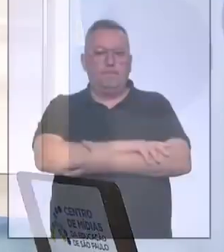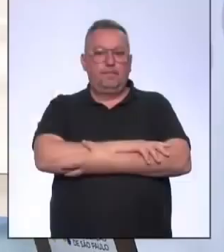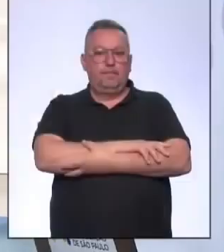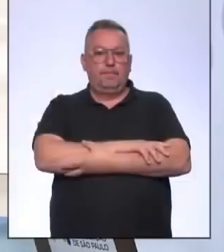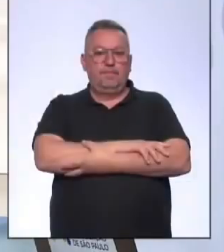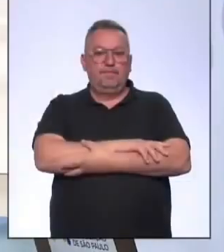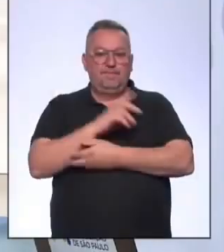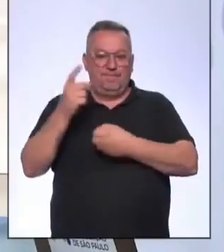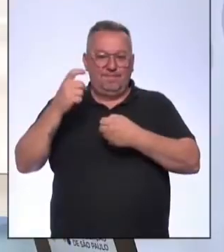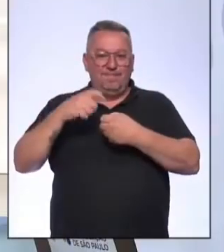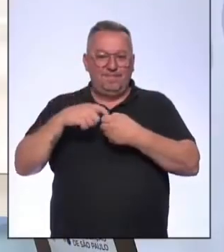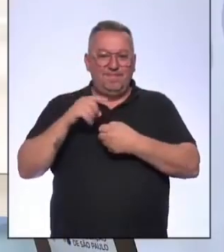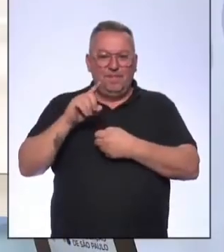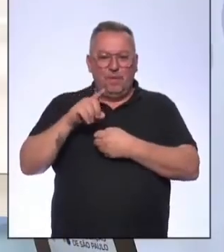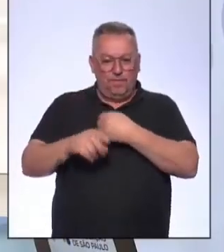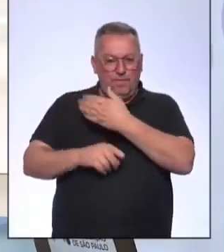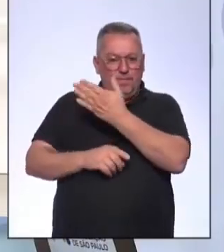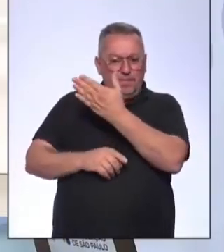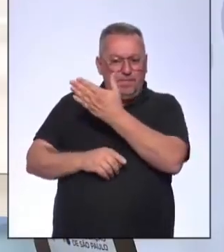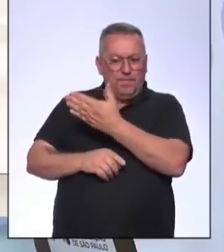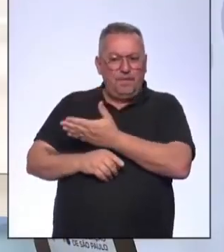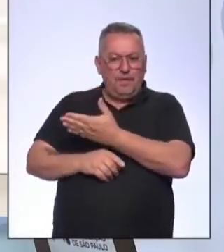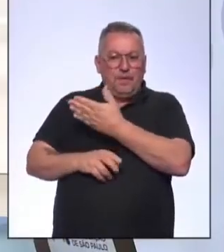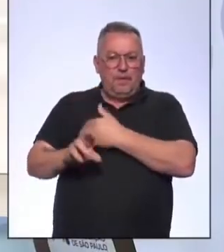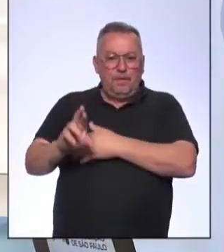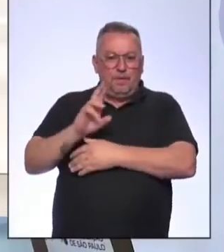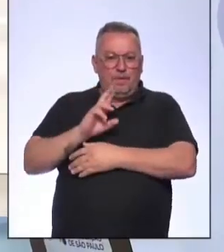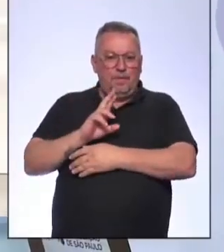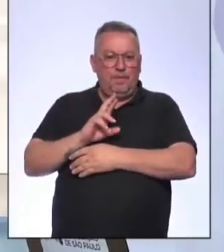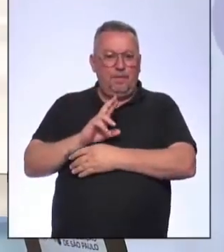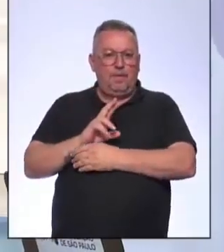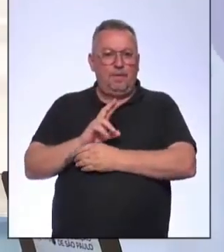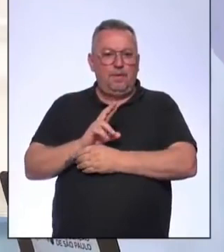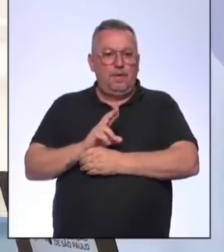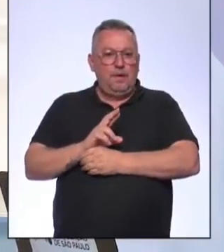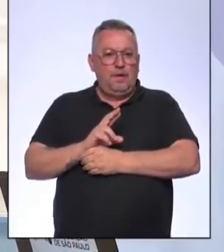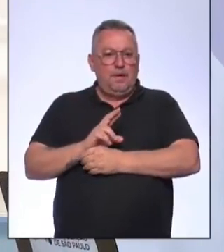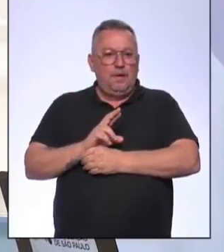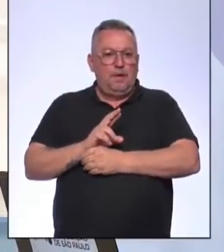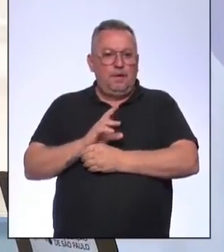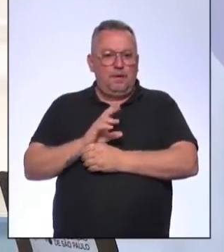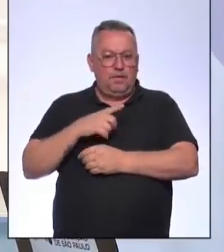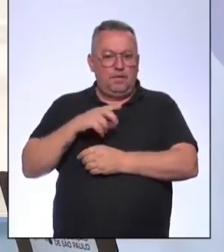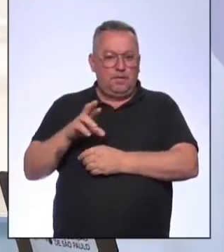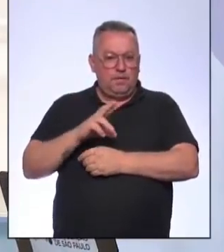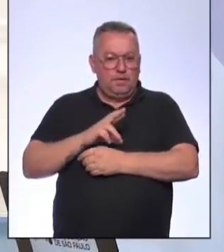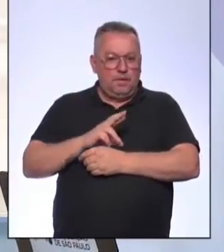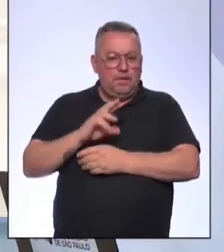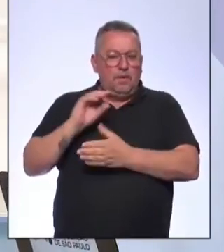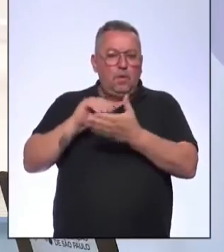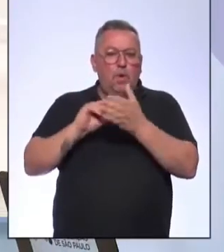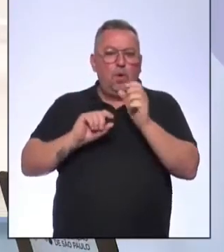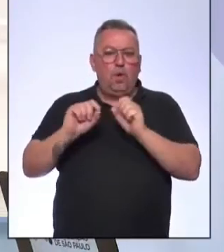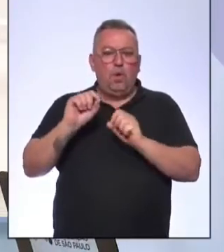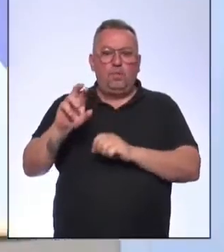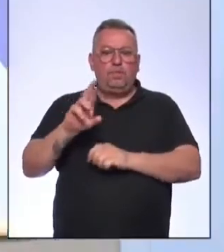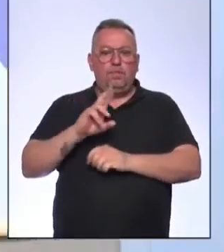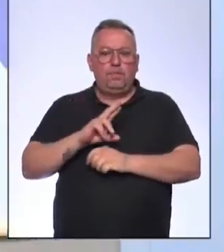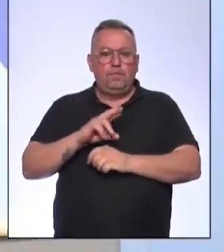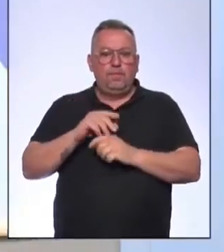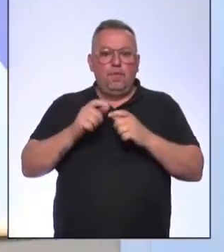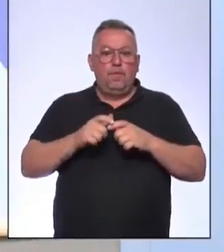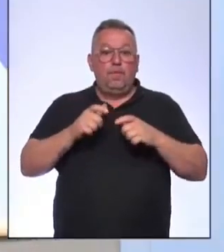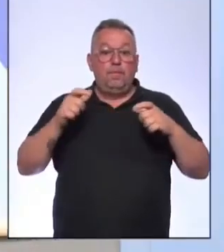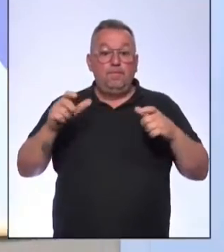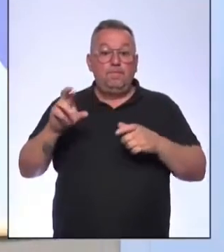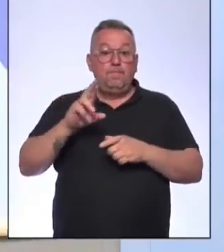Então, voltamos, é isso aí. Então, pessoal, quem respondeu? Alguém respondeu? Qual pessoal? O que o pessoal respondeu, professora Antônia? A